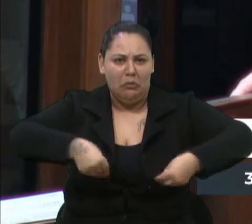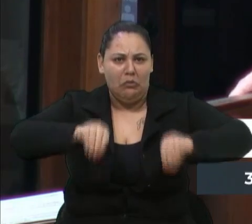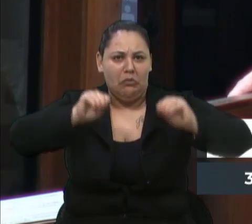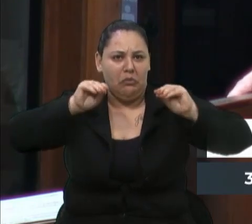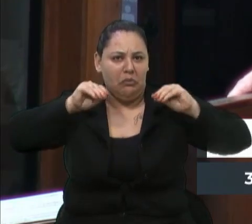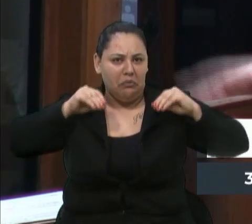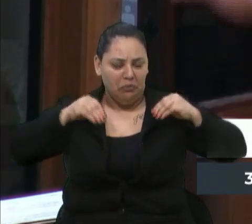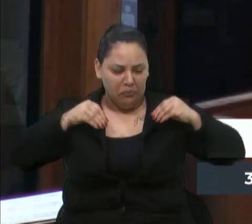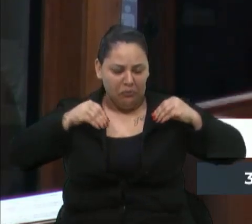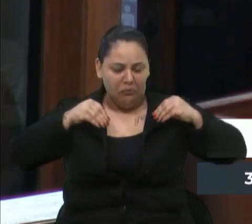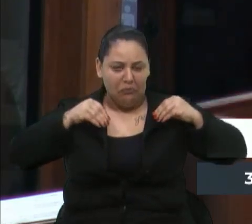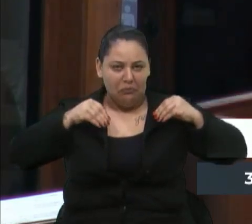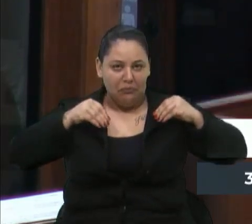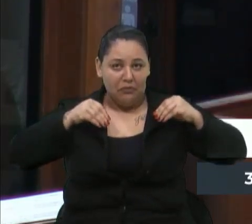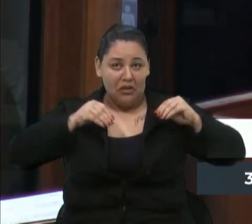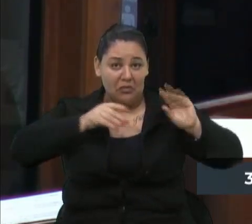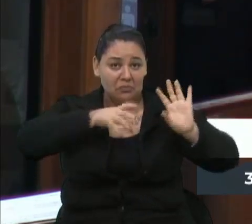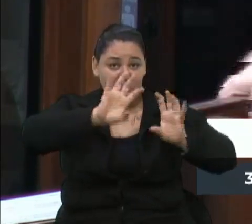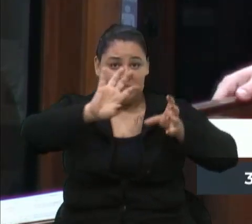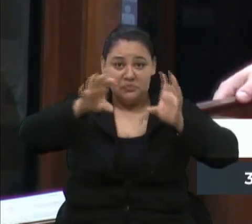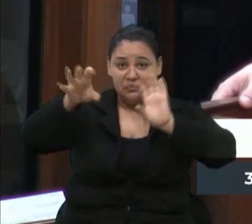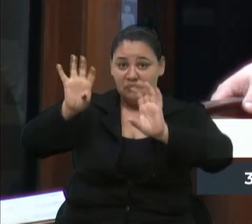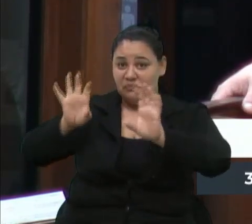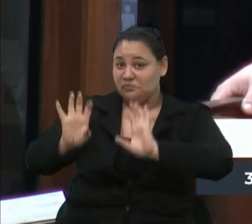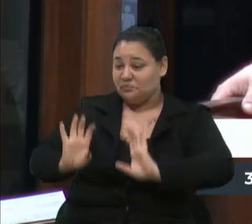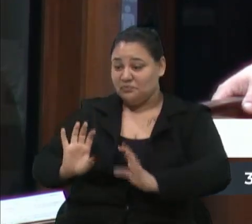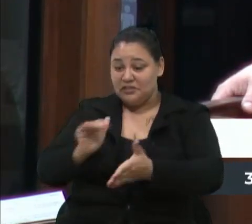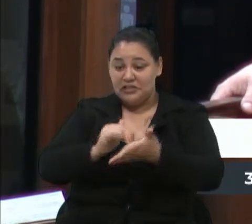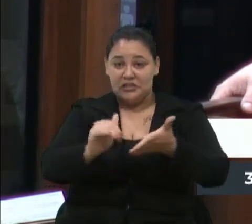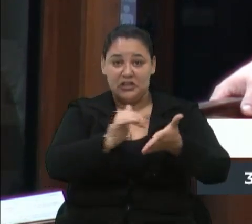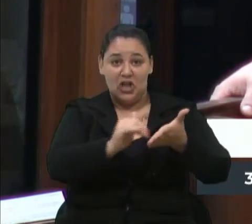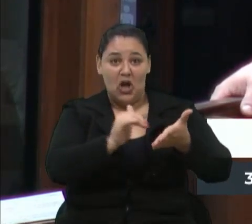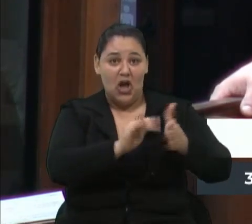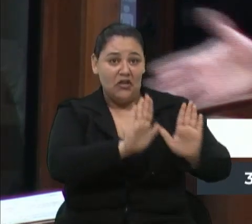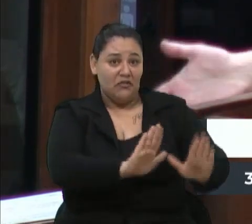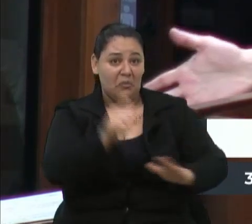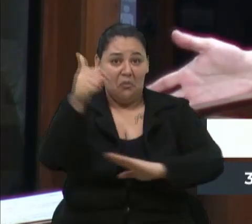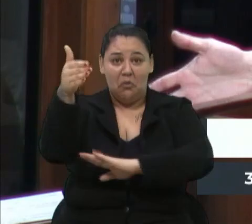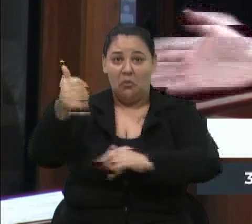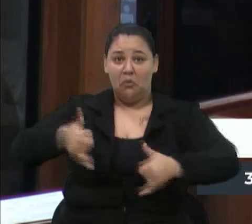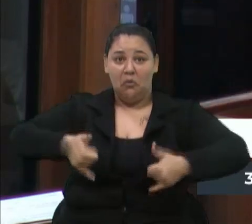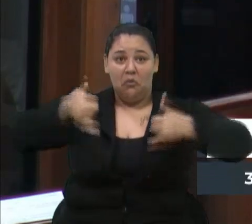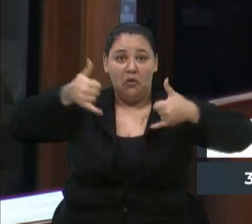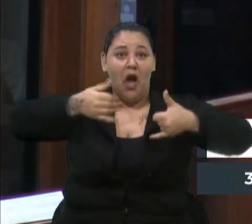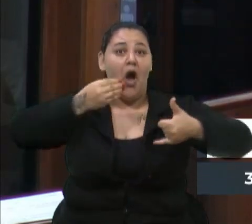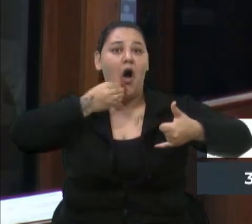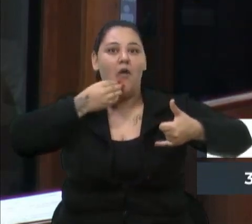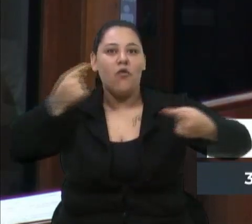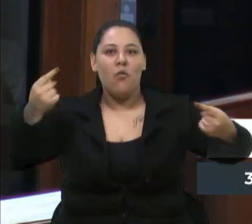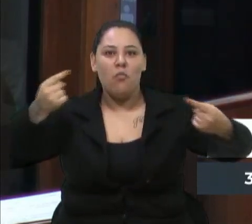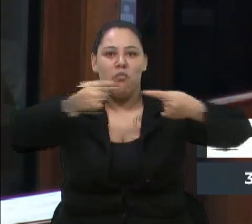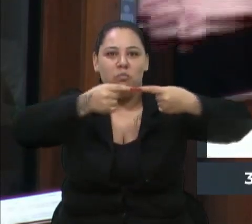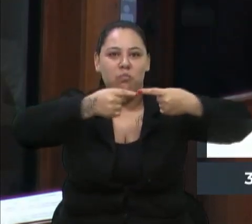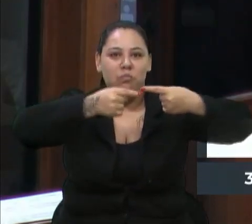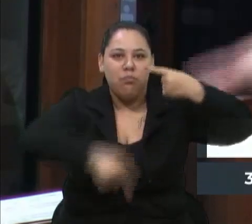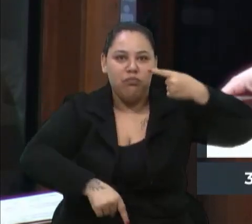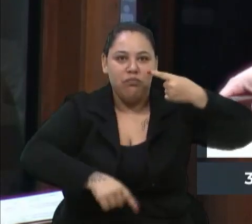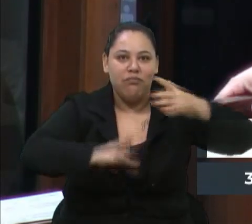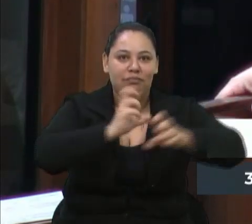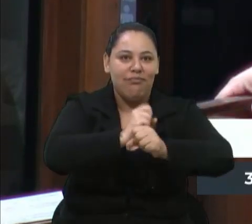mil, né? Fica decorando o gabinete e fica nesses hotéis de luxo, é óbvio, a conta não vai fechar e a conta não vai